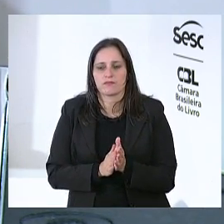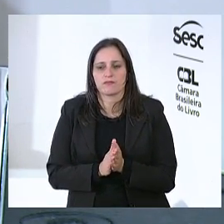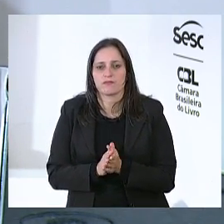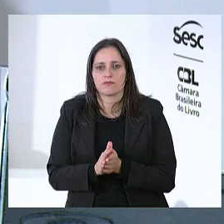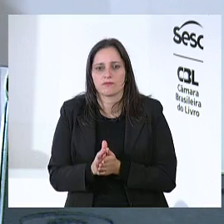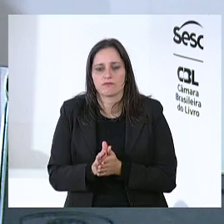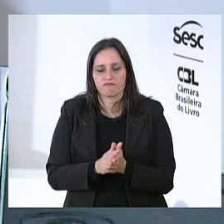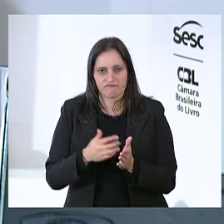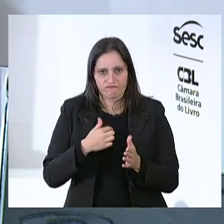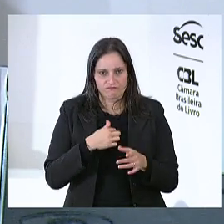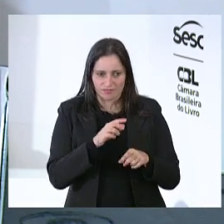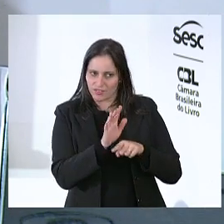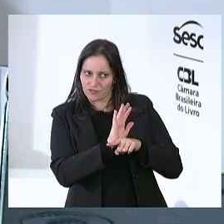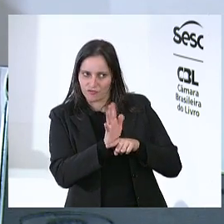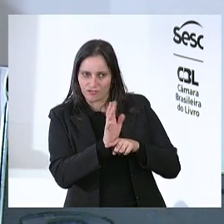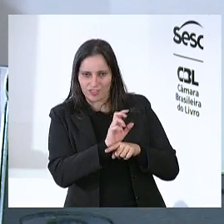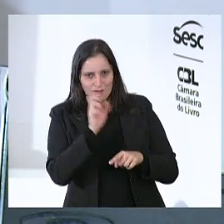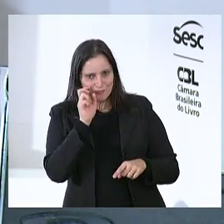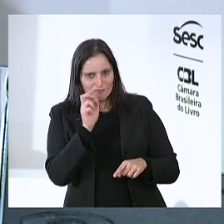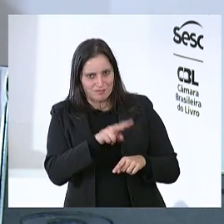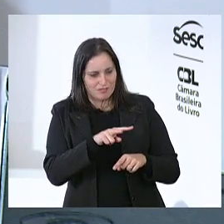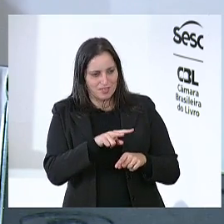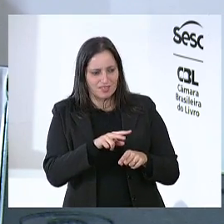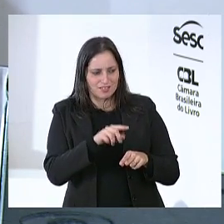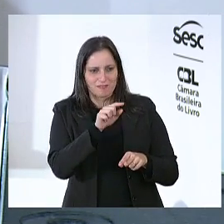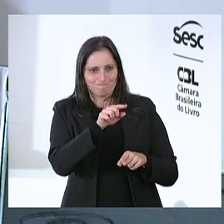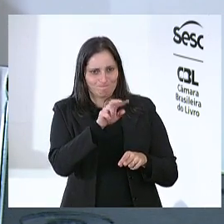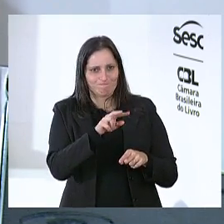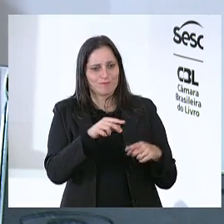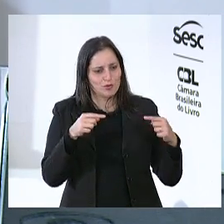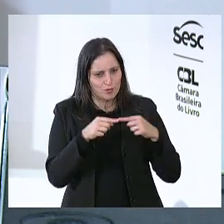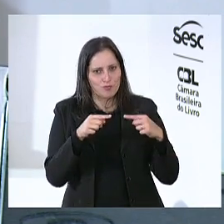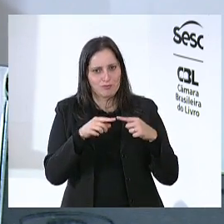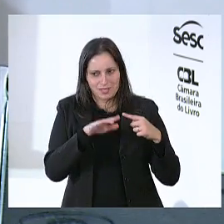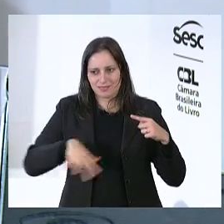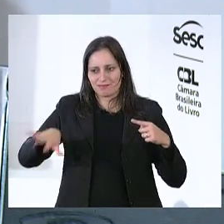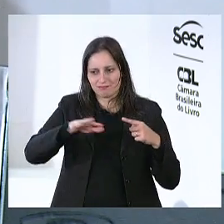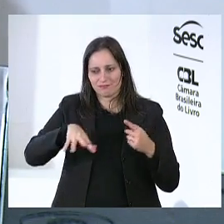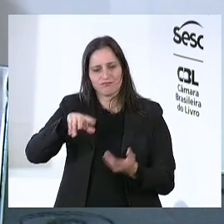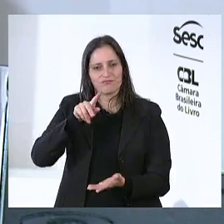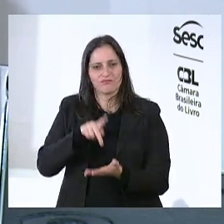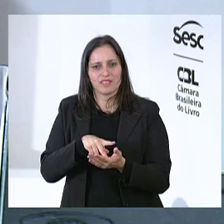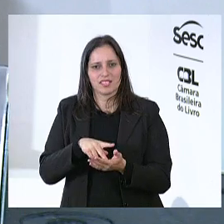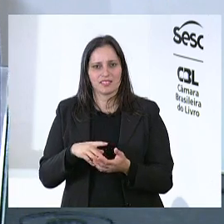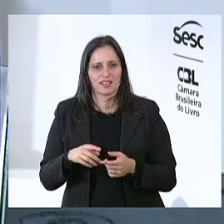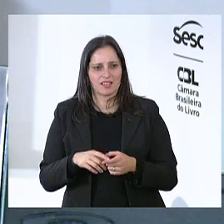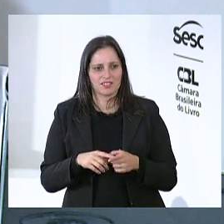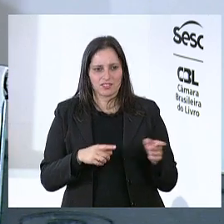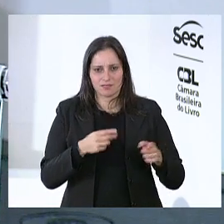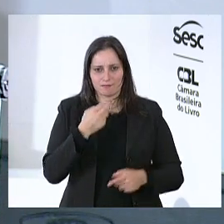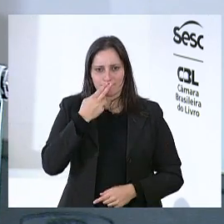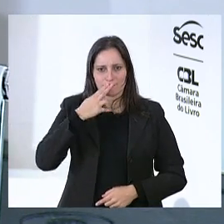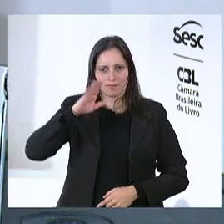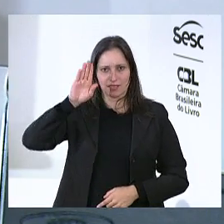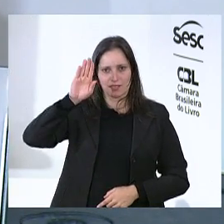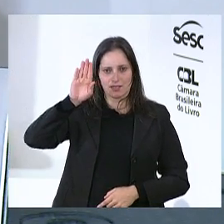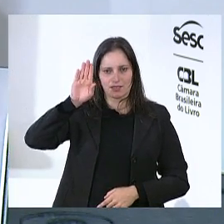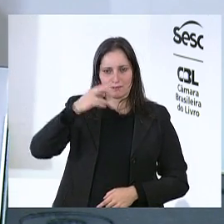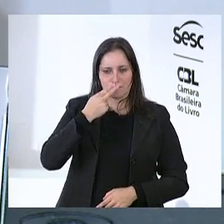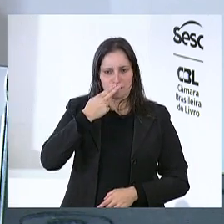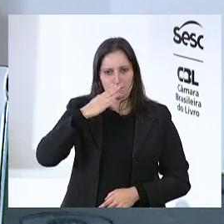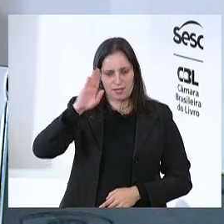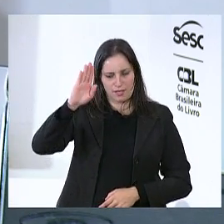ela traz de cabo a rabo essa visão. Não adianta dizer. O Hitler era um monstro.